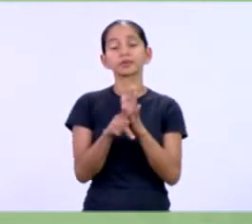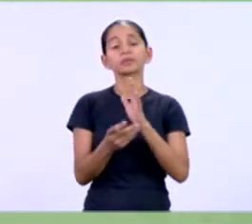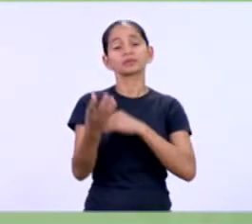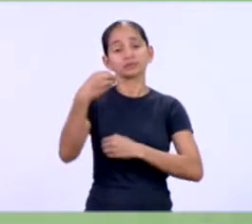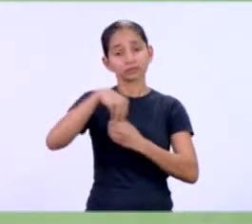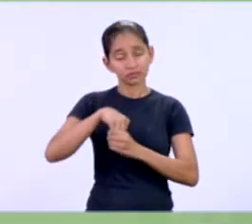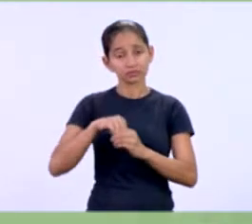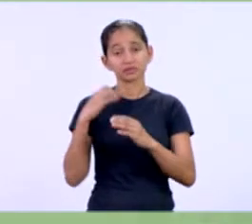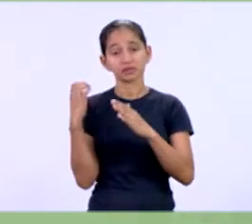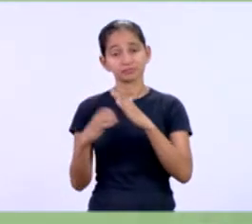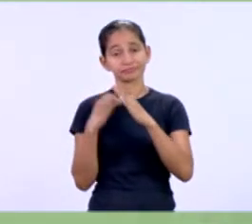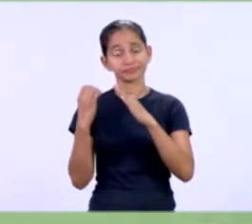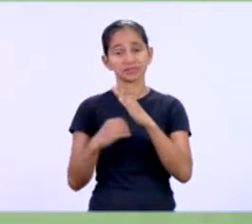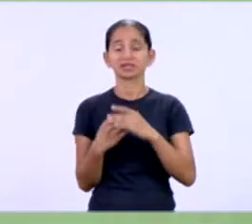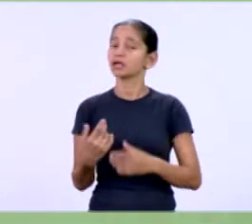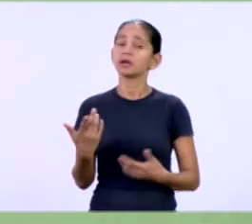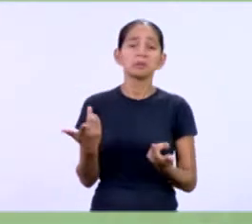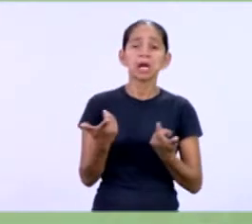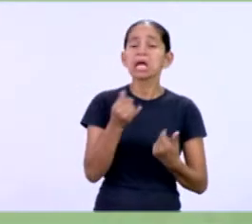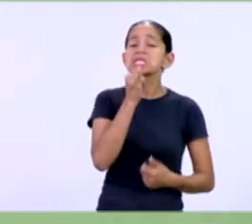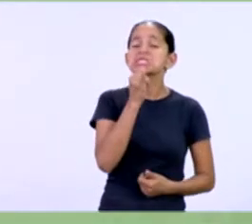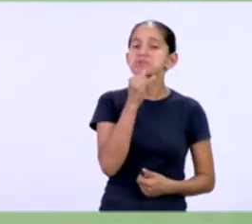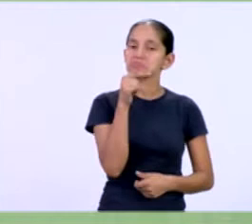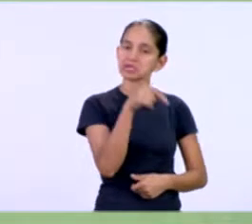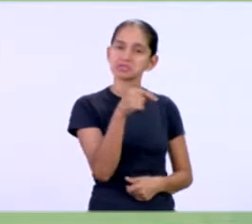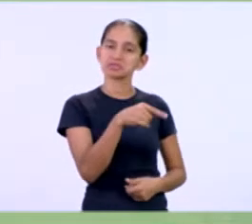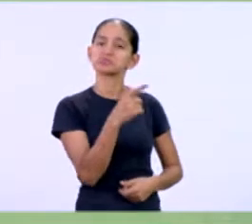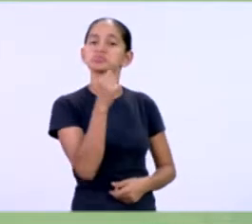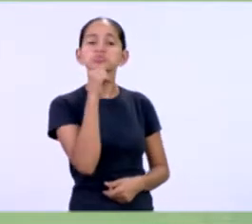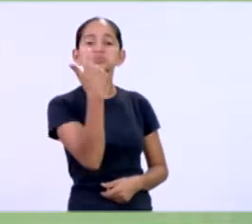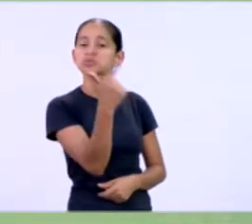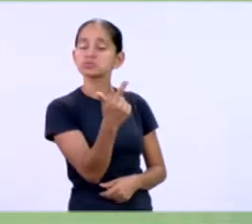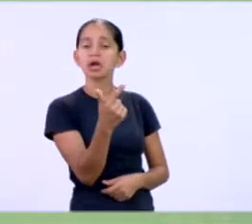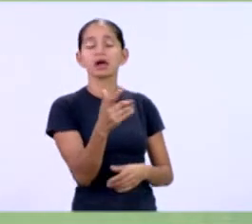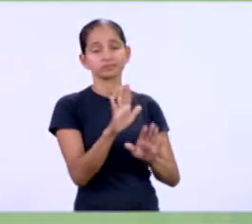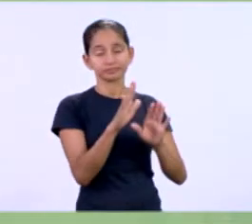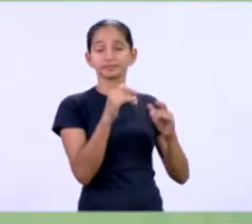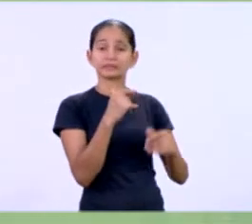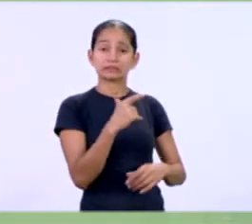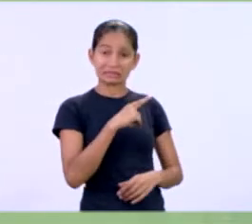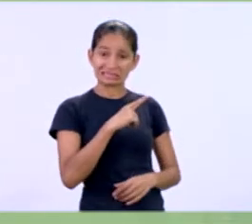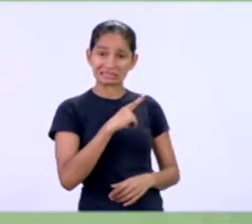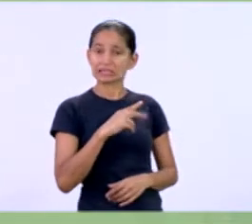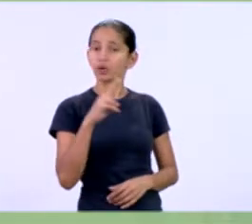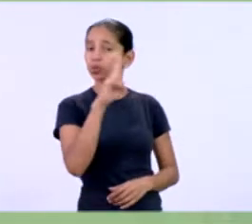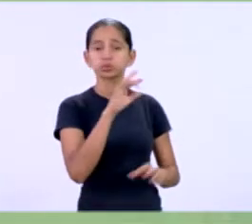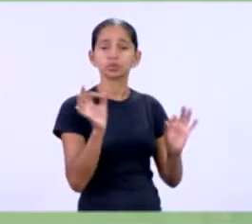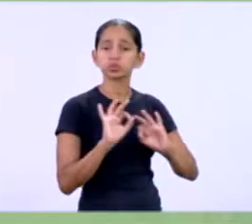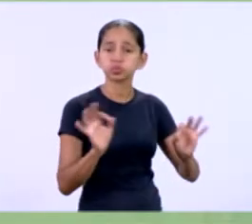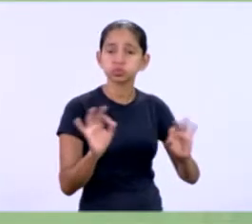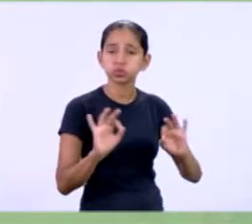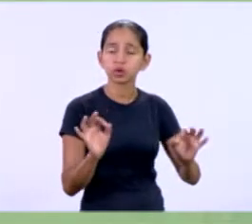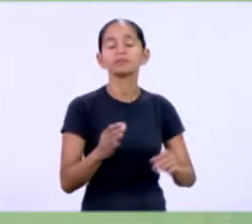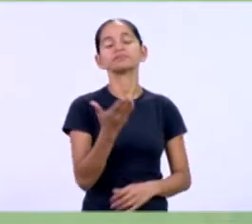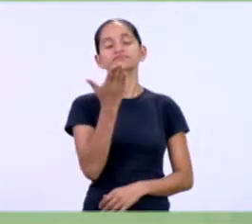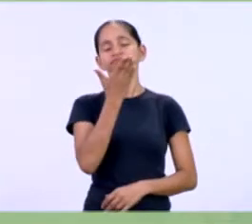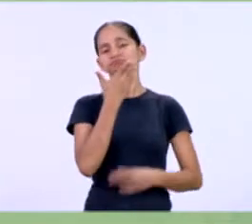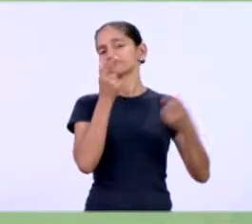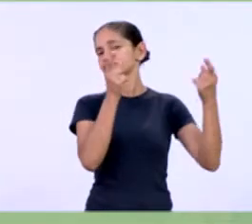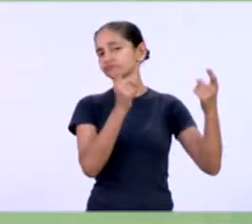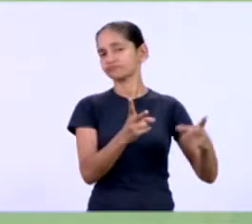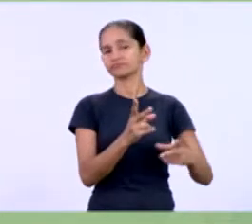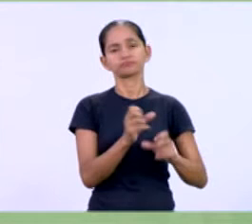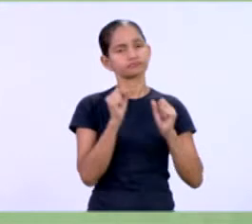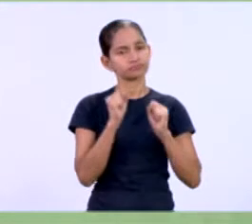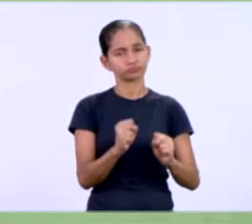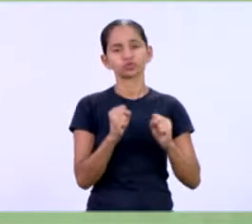que não estão sendo utilizados de forma contínua é uma forma de levantar recursos financeiros